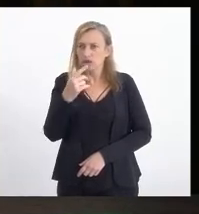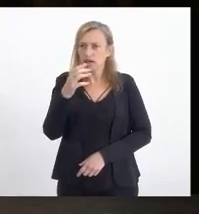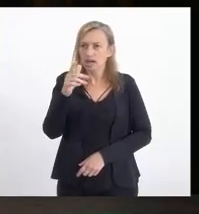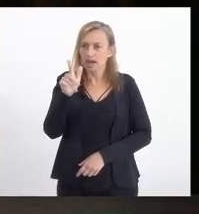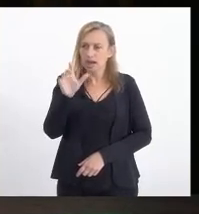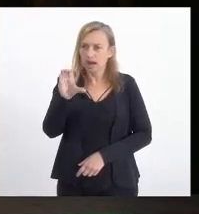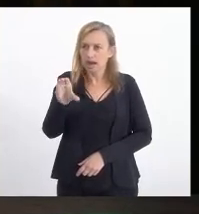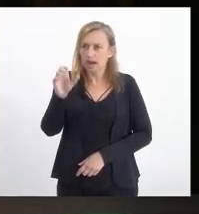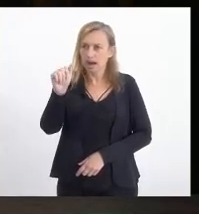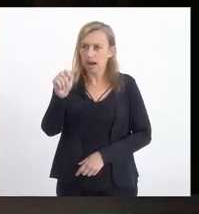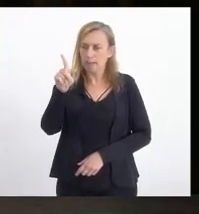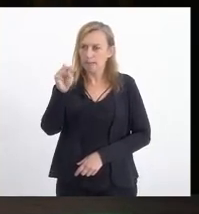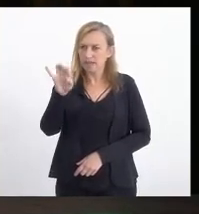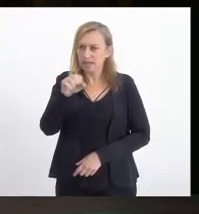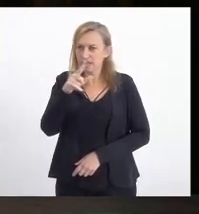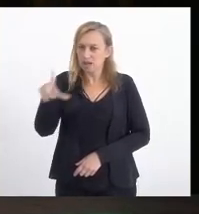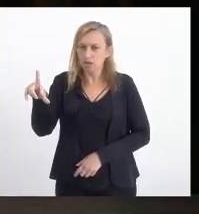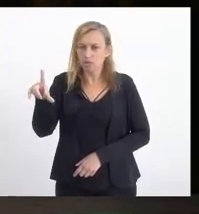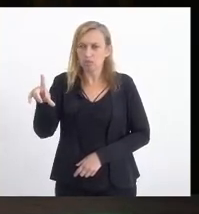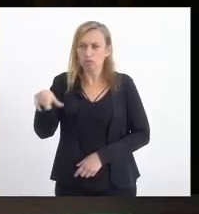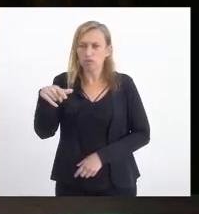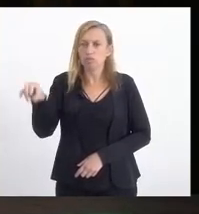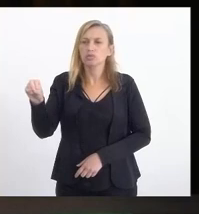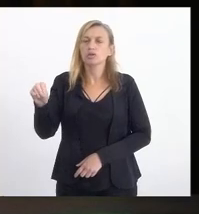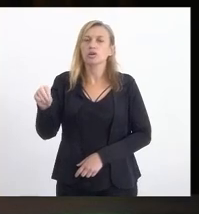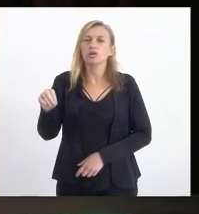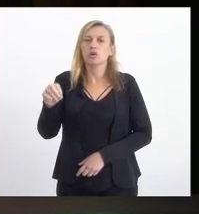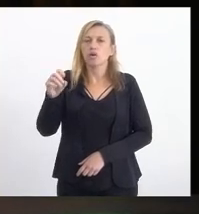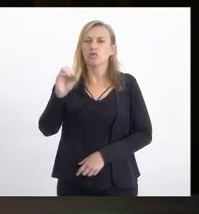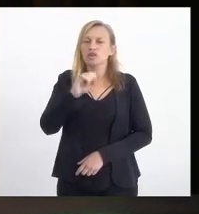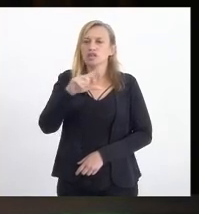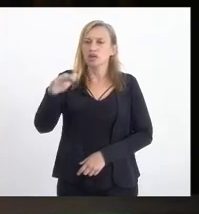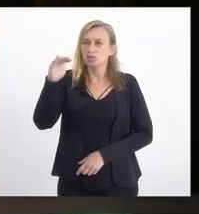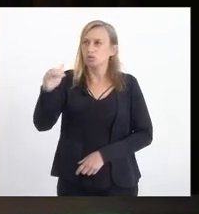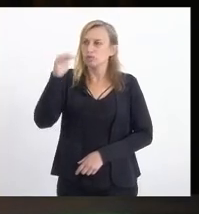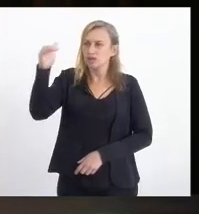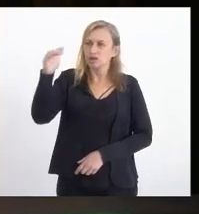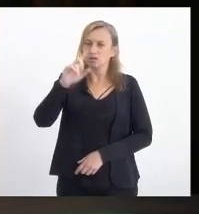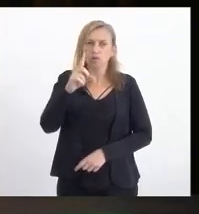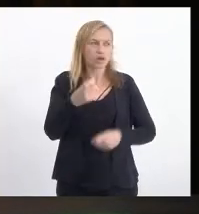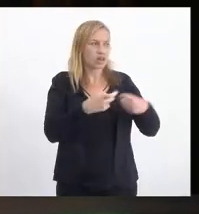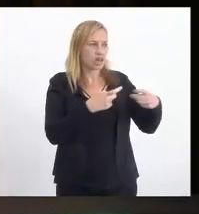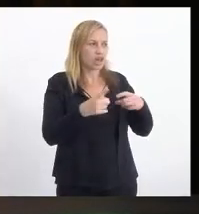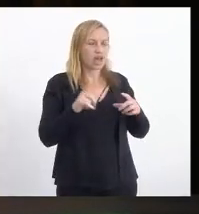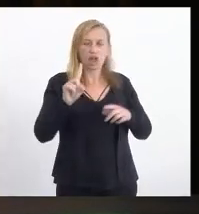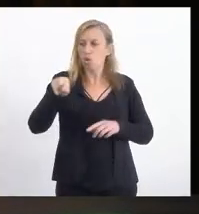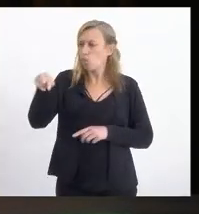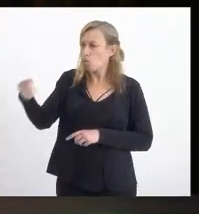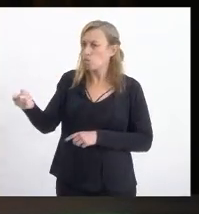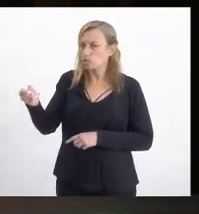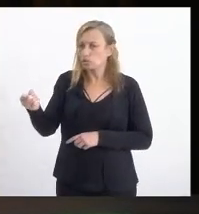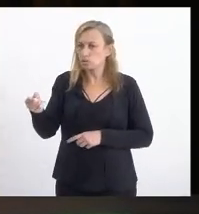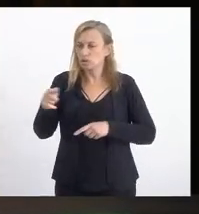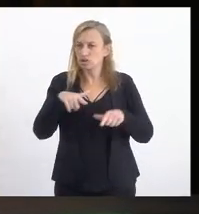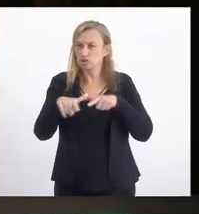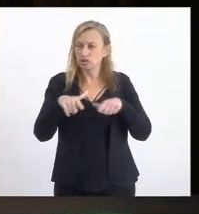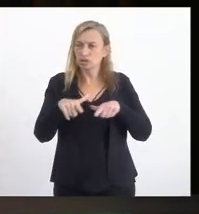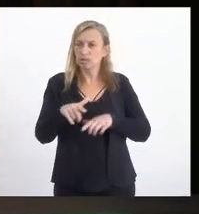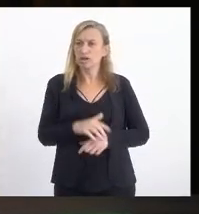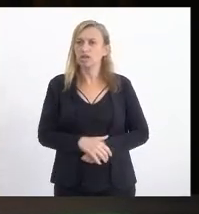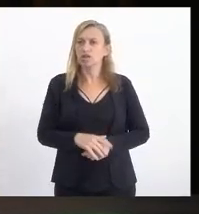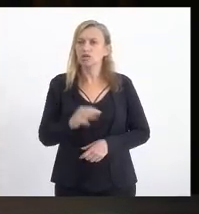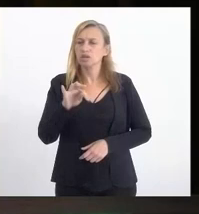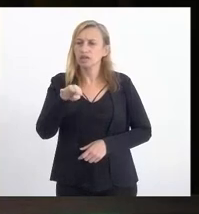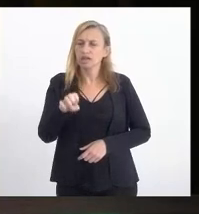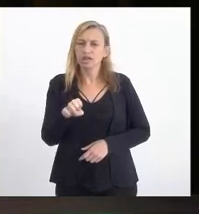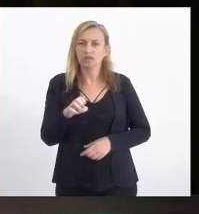cartão ou superior já não vai mais pressa guerra a guerra dele já passa seu outra Oi e aí você vê